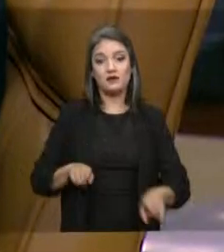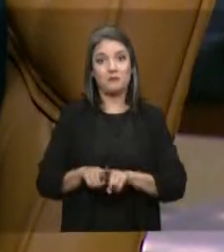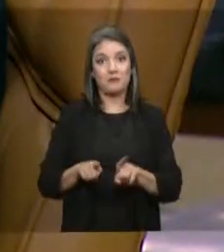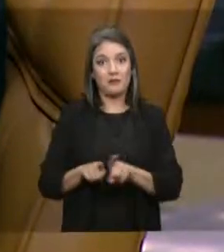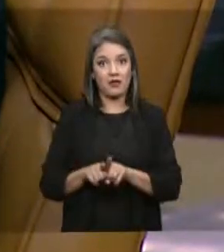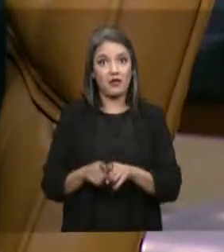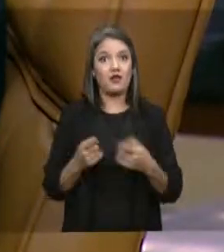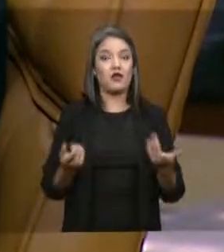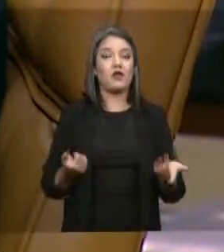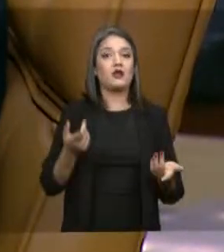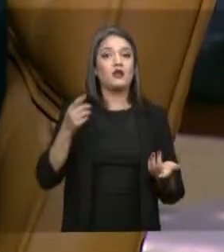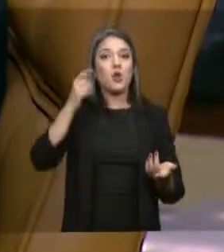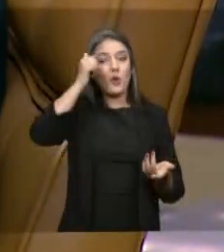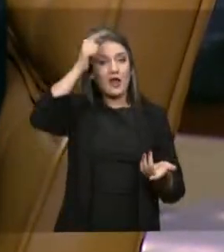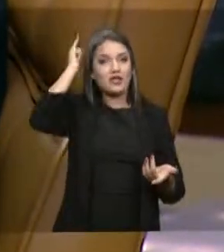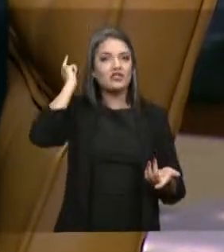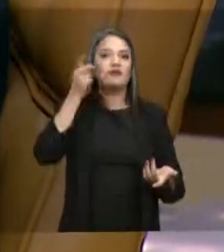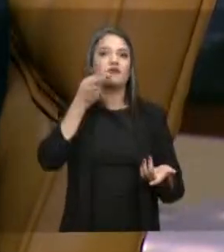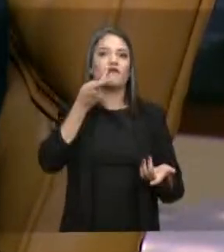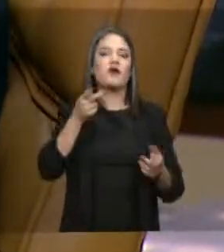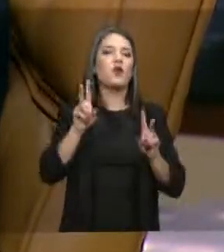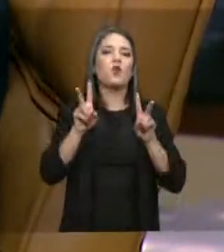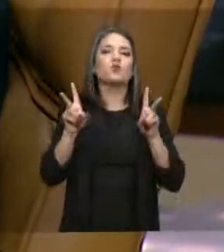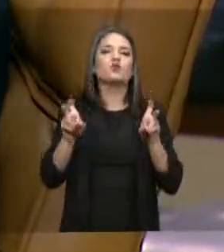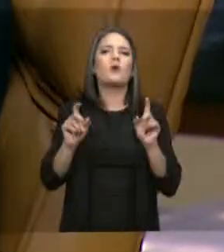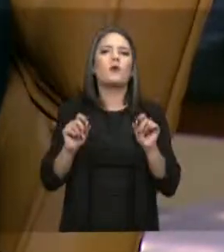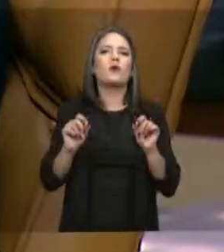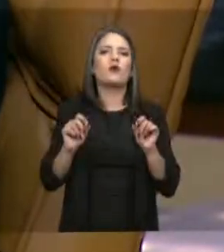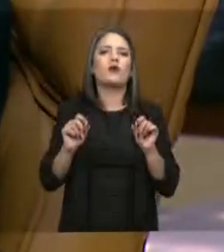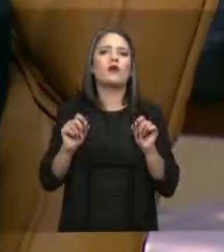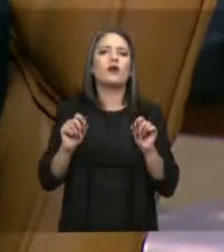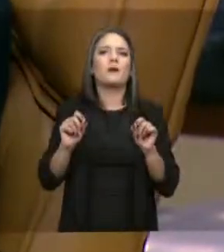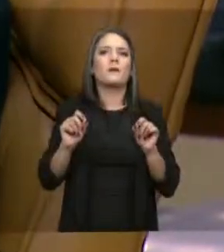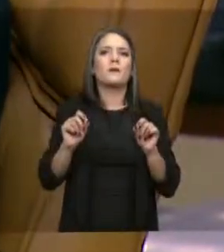que o Ministro Alexandre trouxe de pessoas que foram